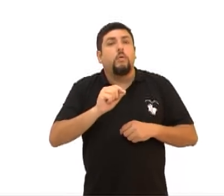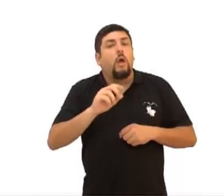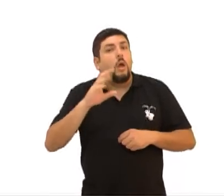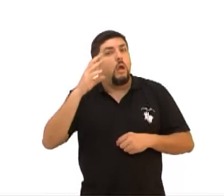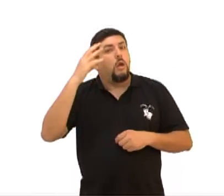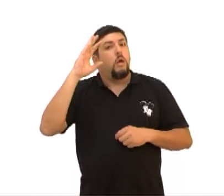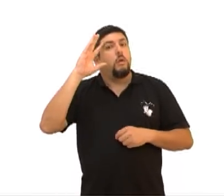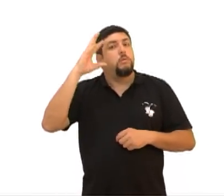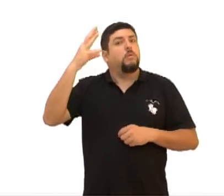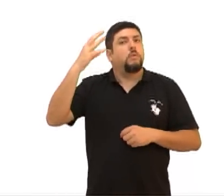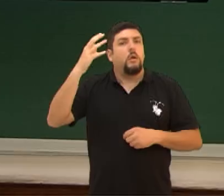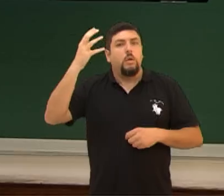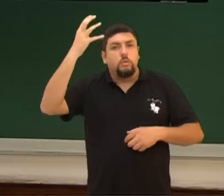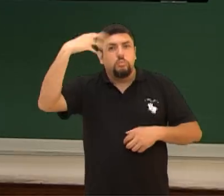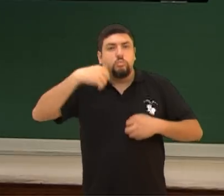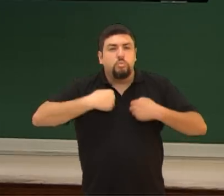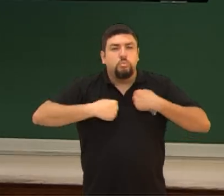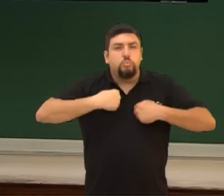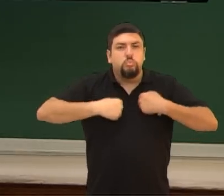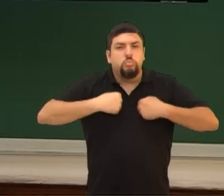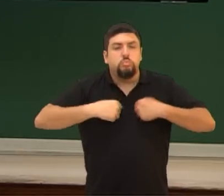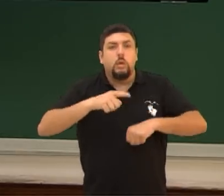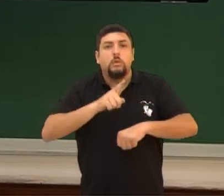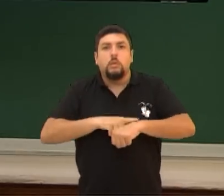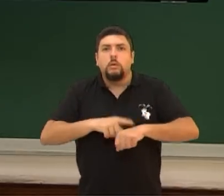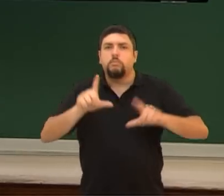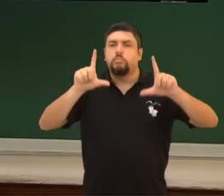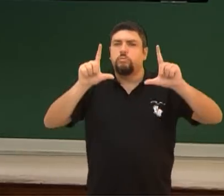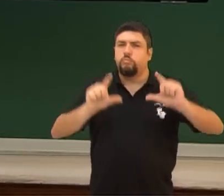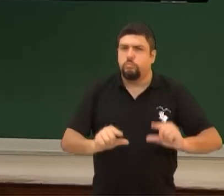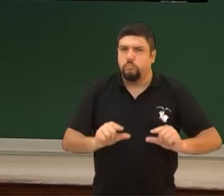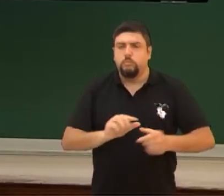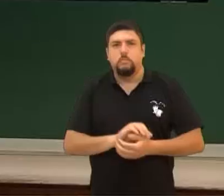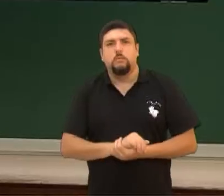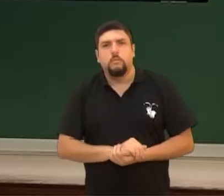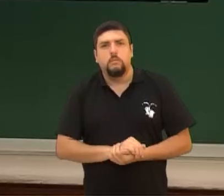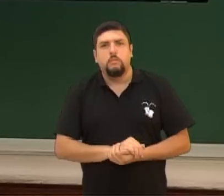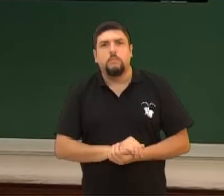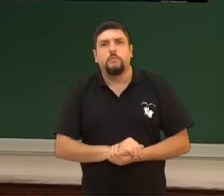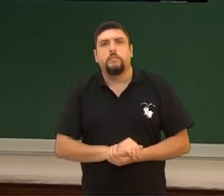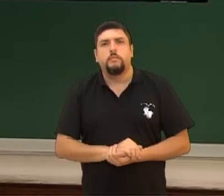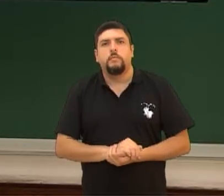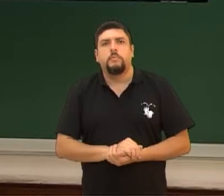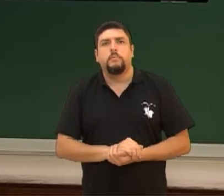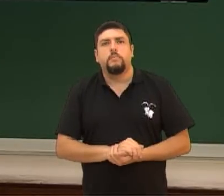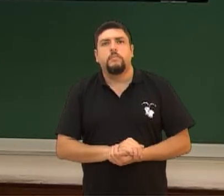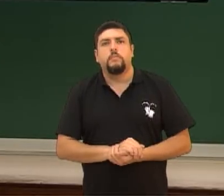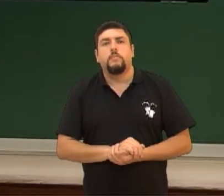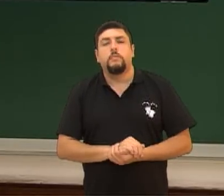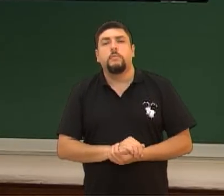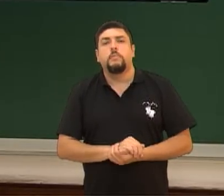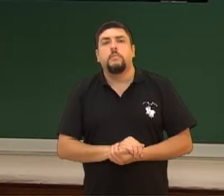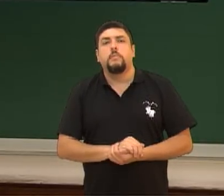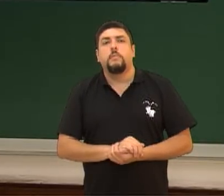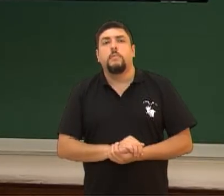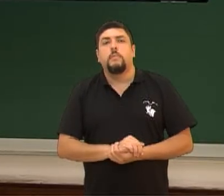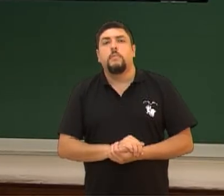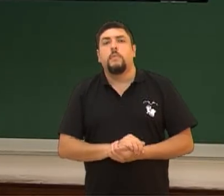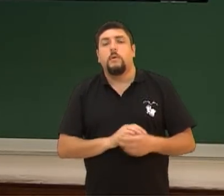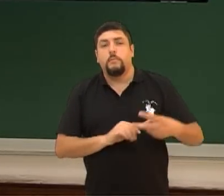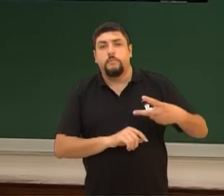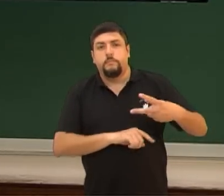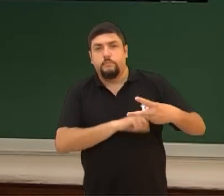eles reduziram, 83% reduziu o seu tempo de banho. Tranquilo? Em relação